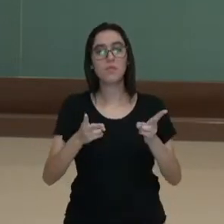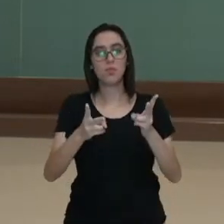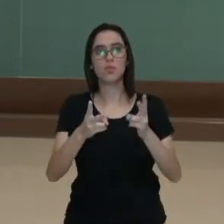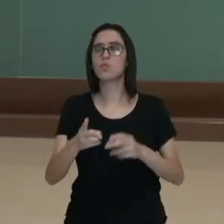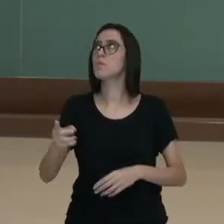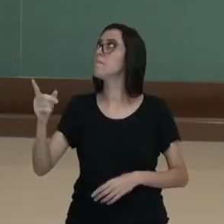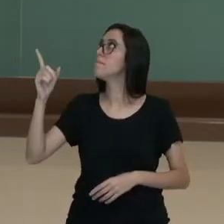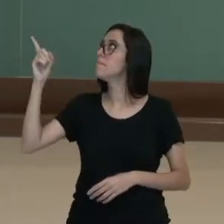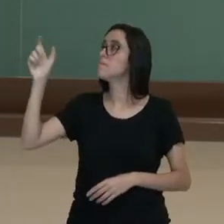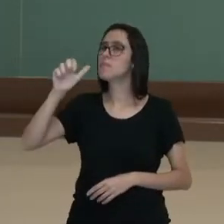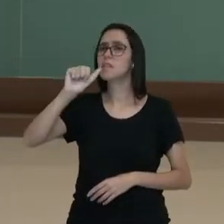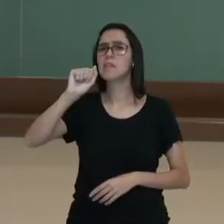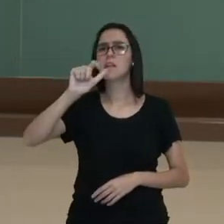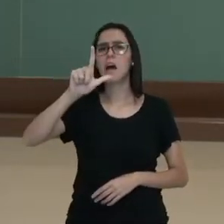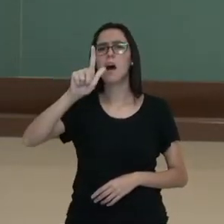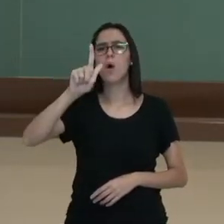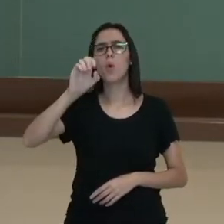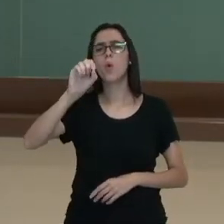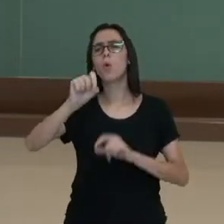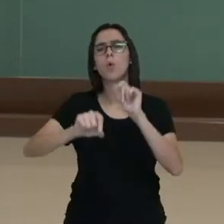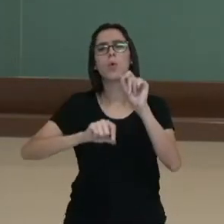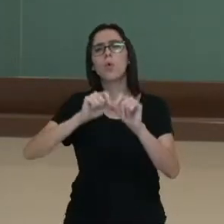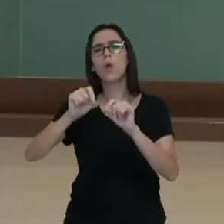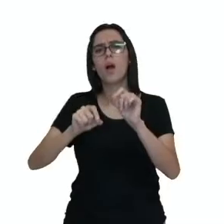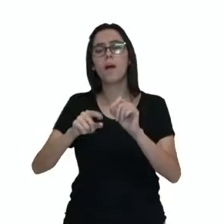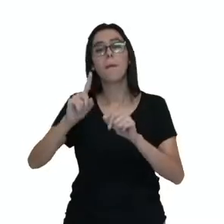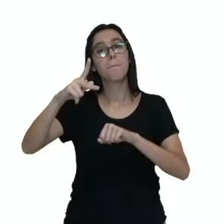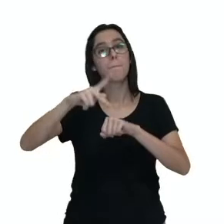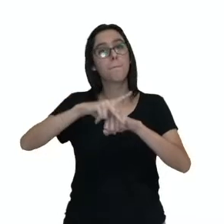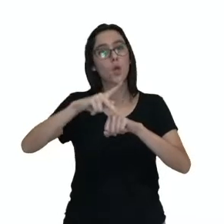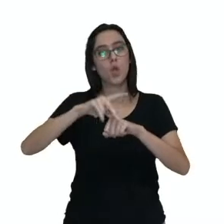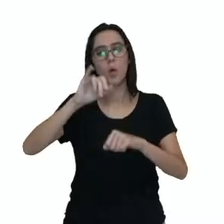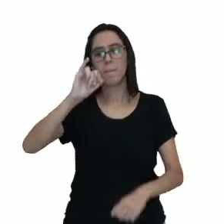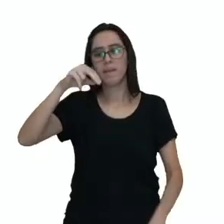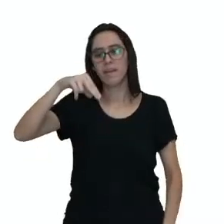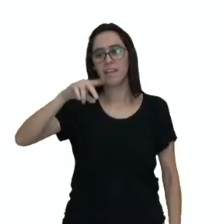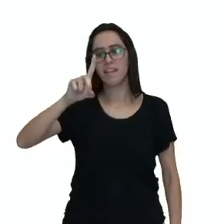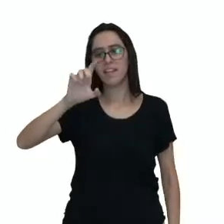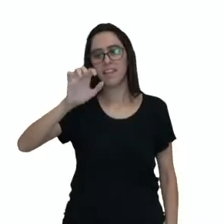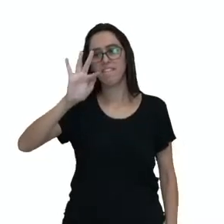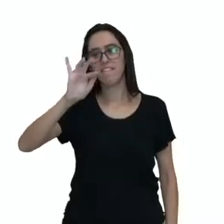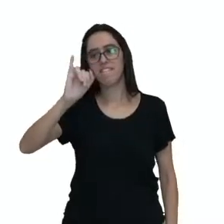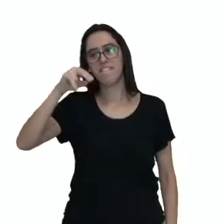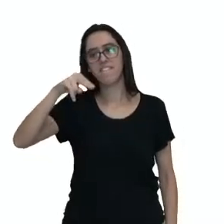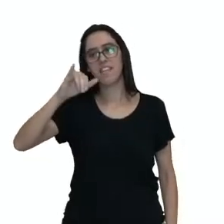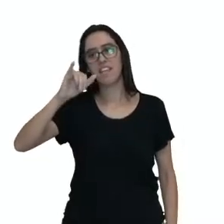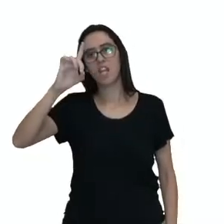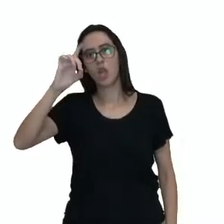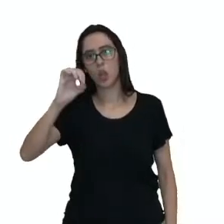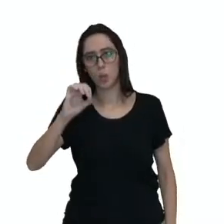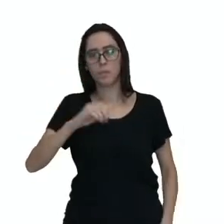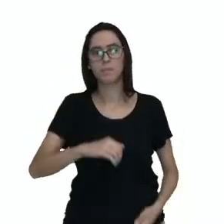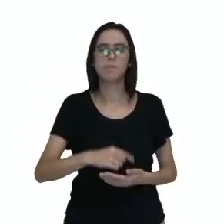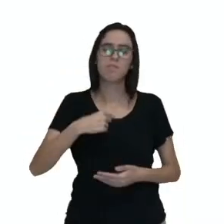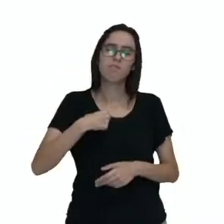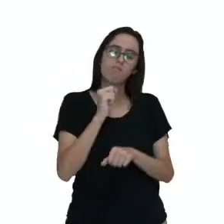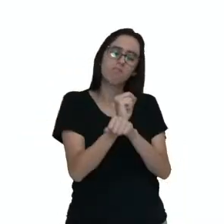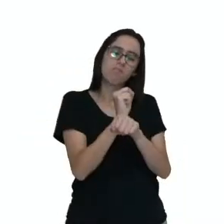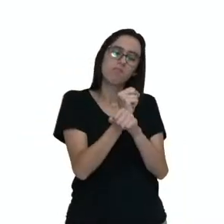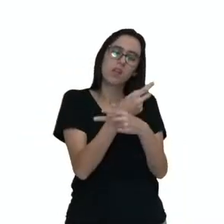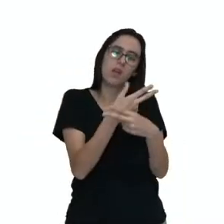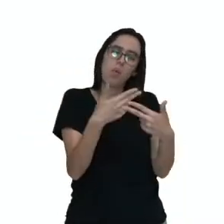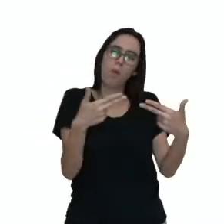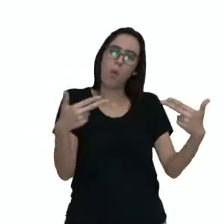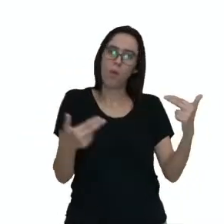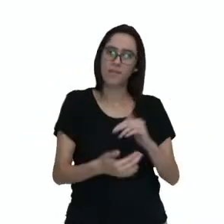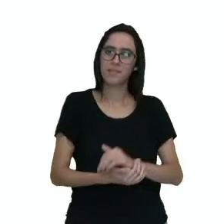esse algo? Pronome indefinido. Pois aqui estou esperando algo. São